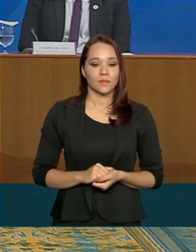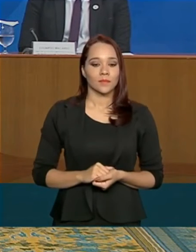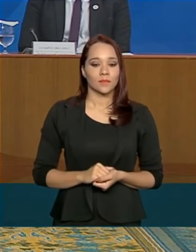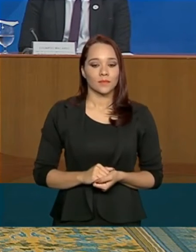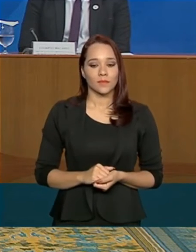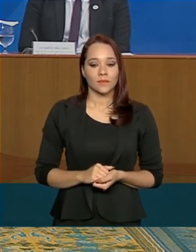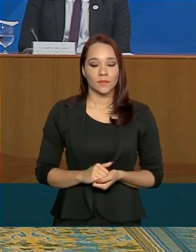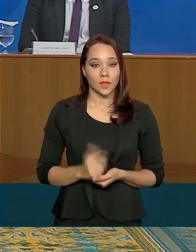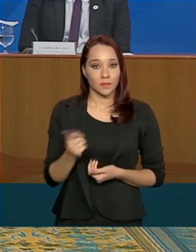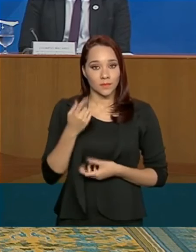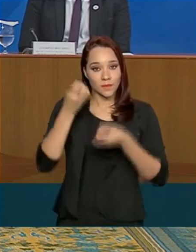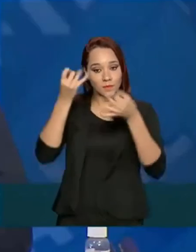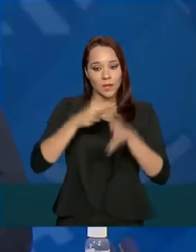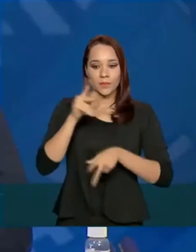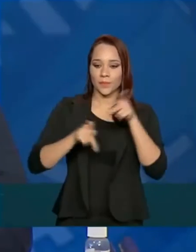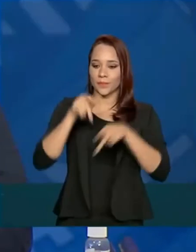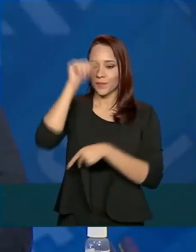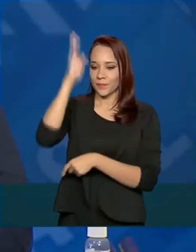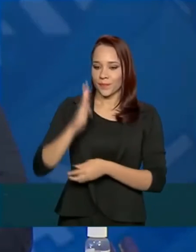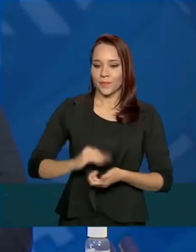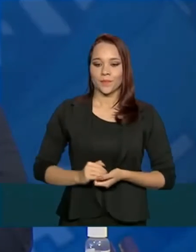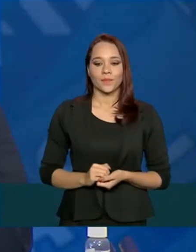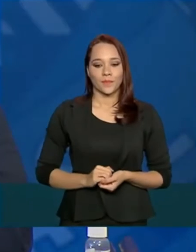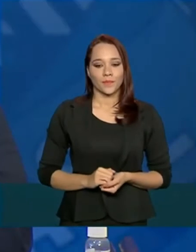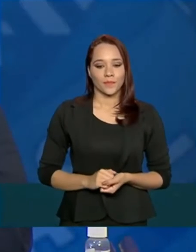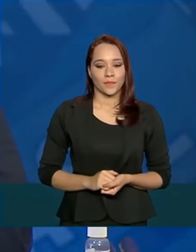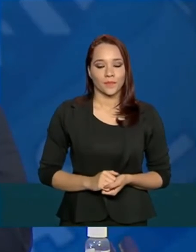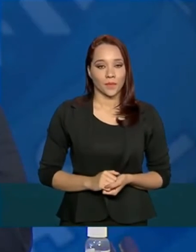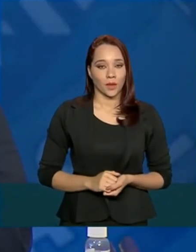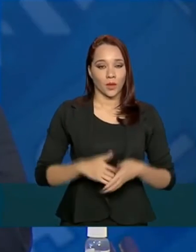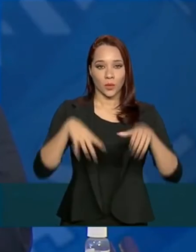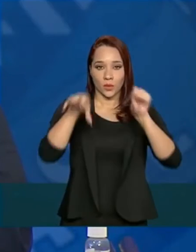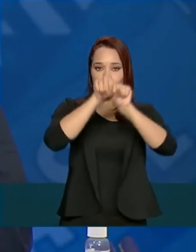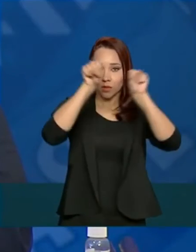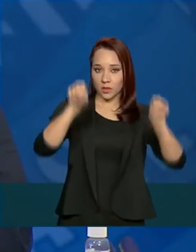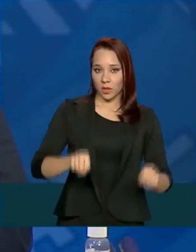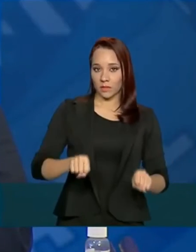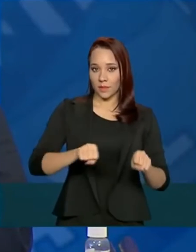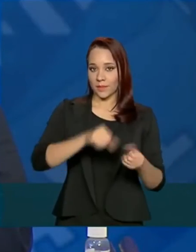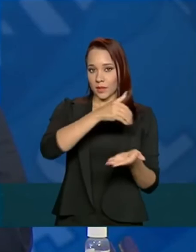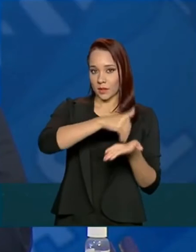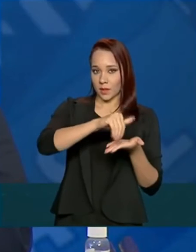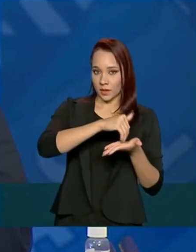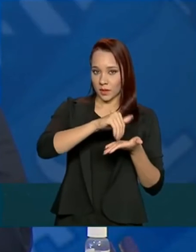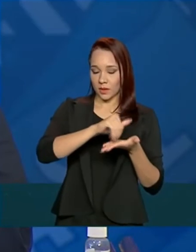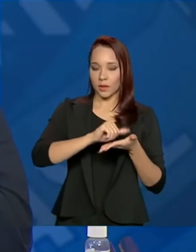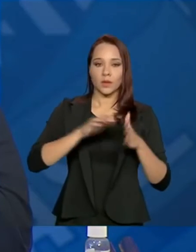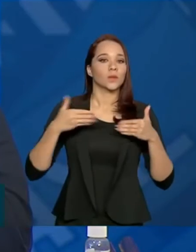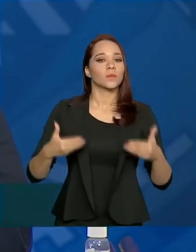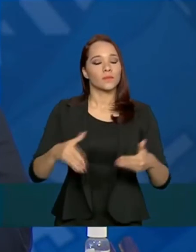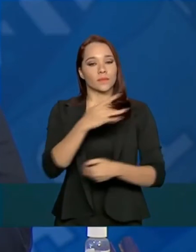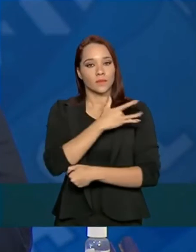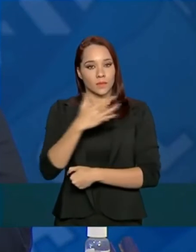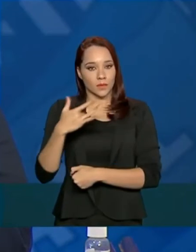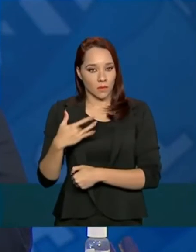a população brasileira, né? Nós temos no sistema, na Secretaria, né, no Ministério da Saúde